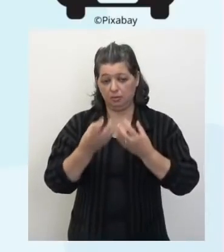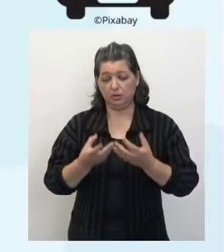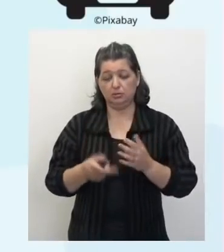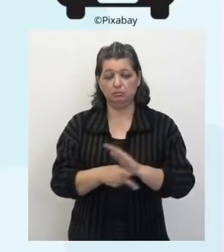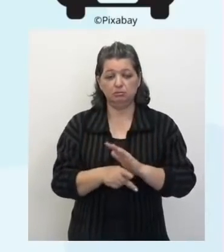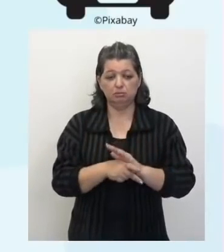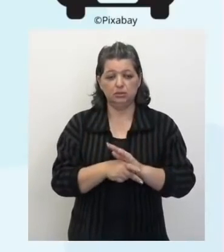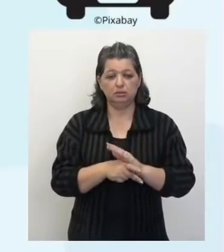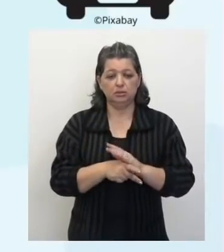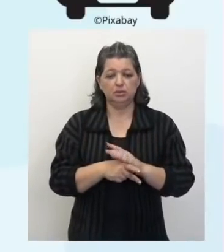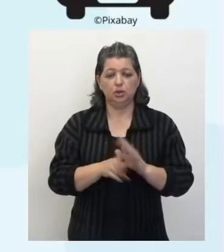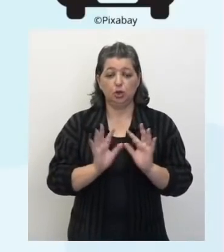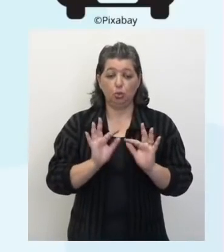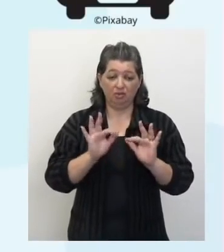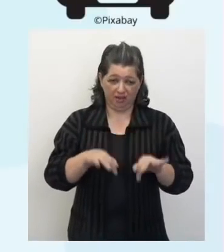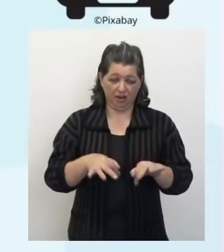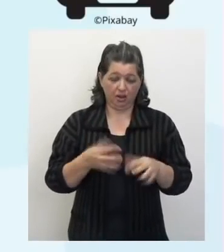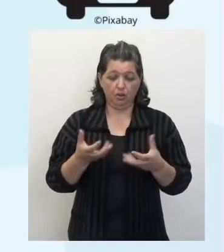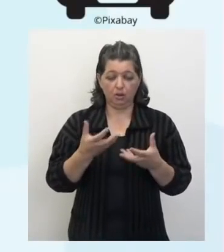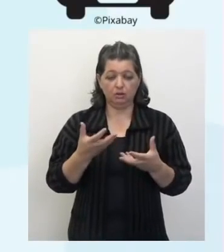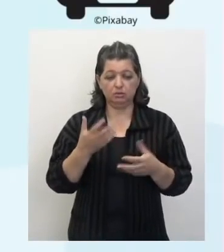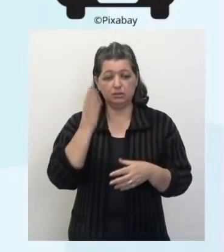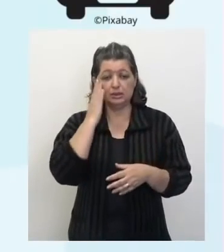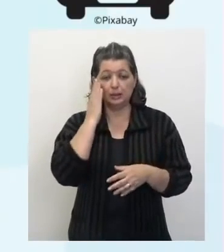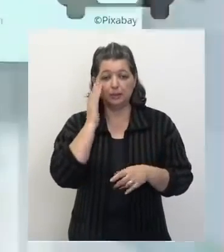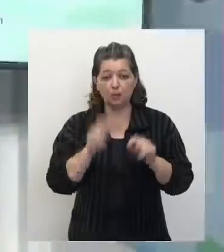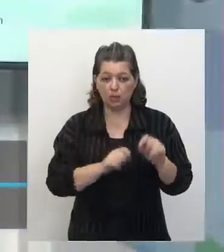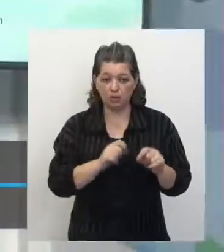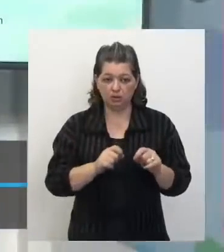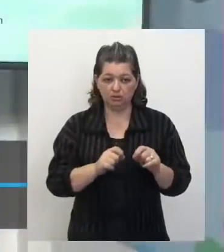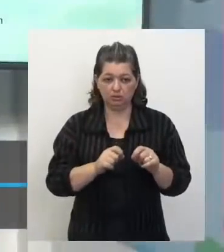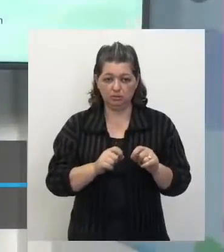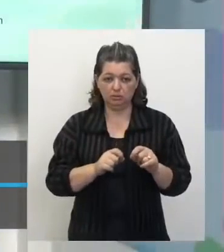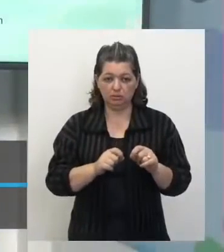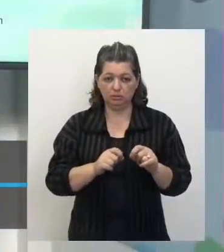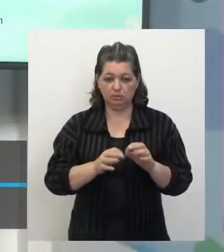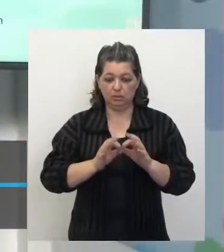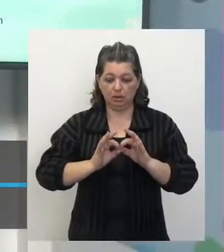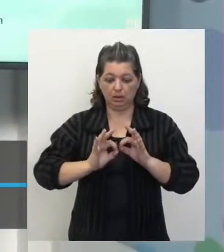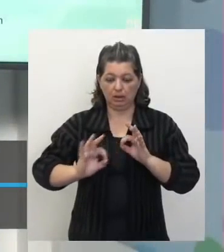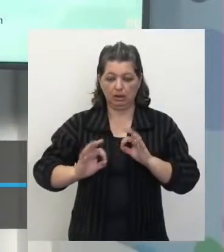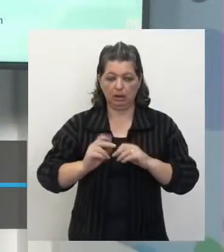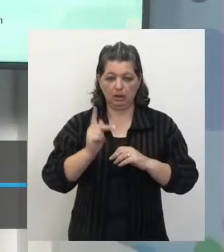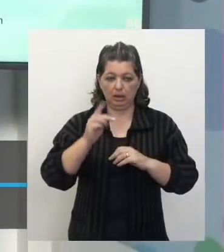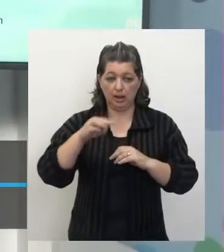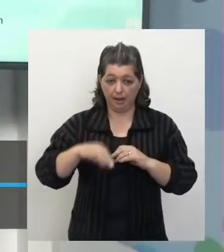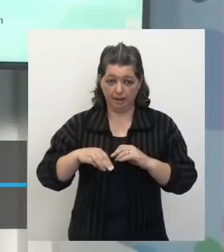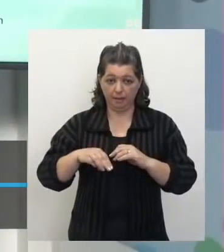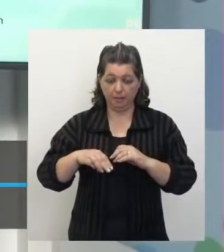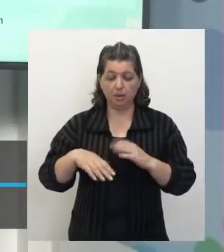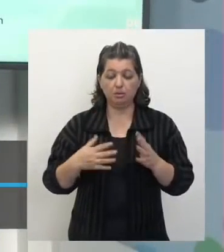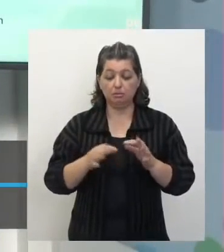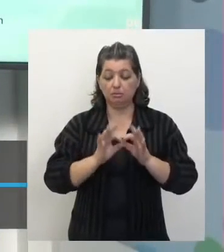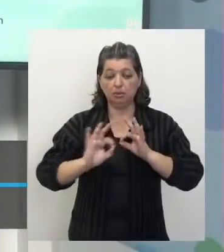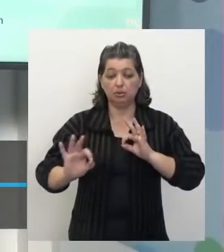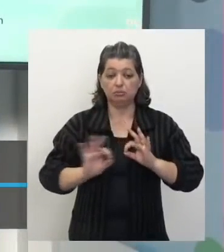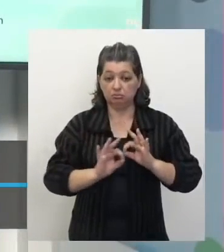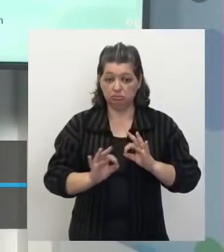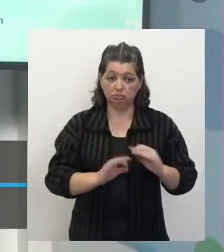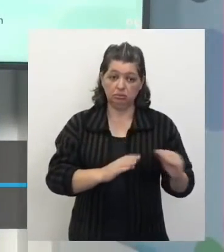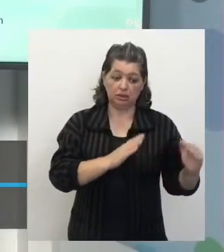preço absurdo. Então, tá? É bom senso também ter a margem de lucro aí que depende, ela